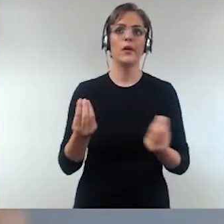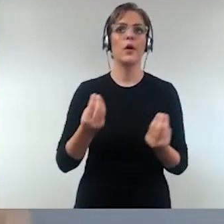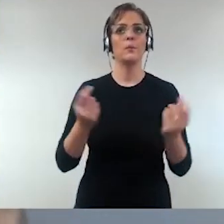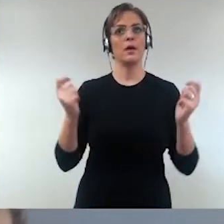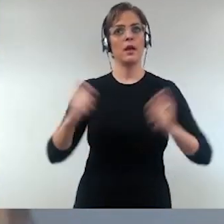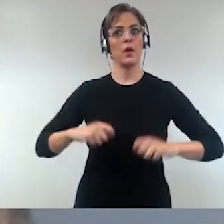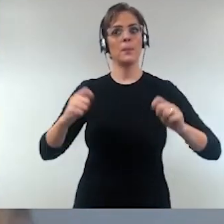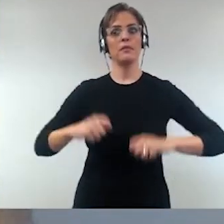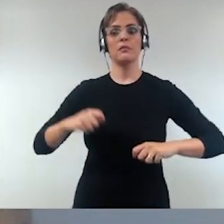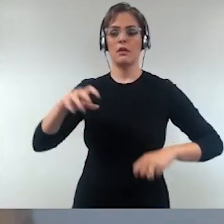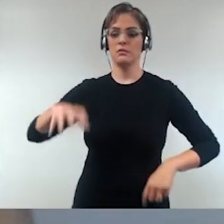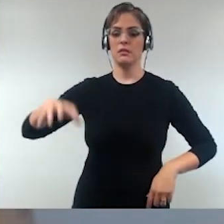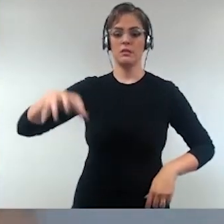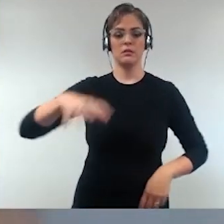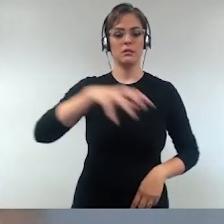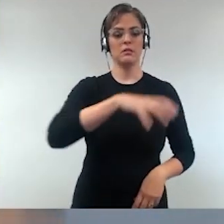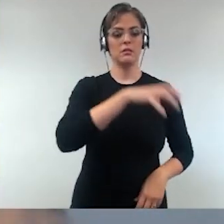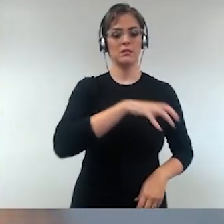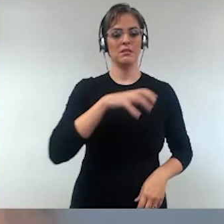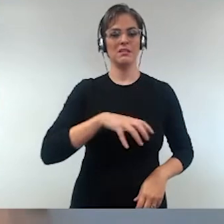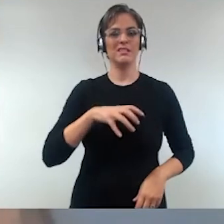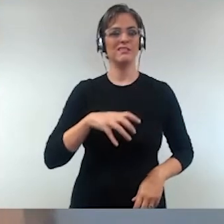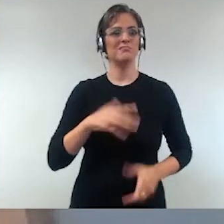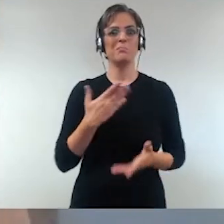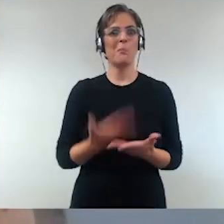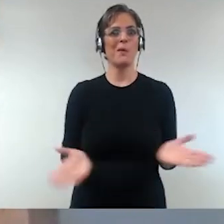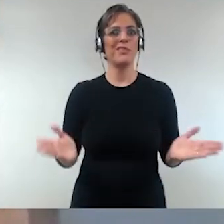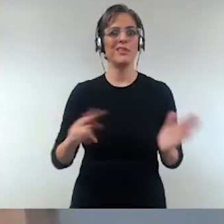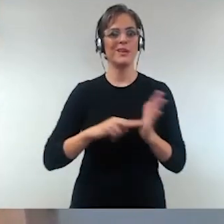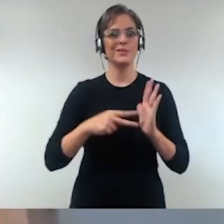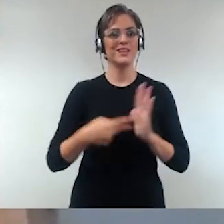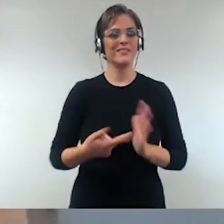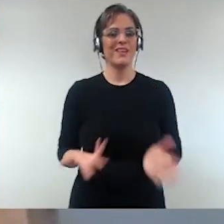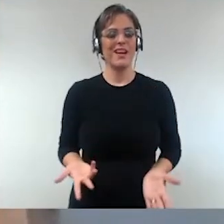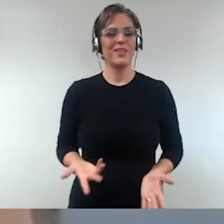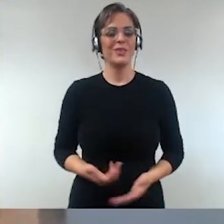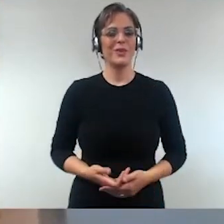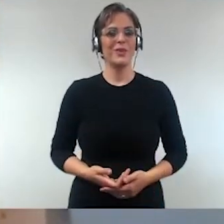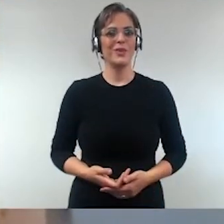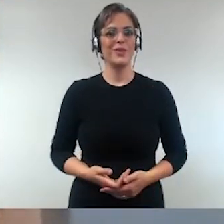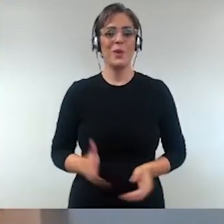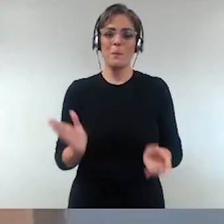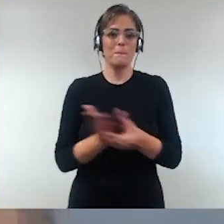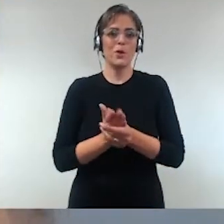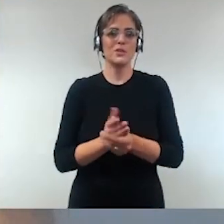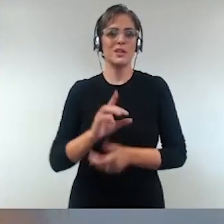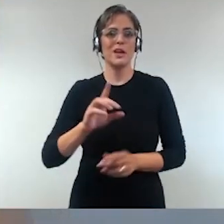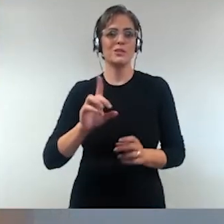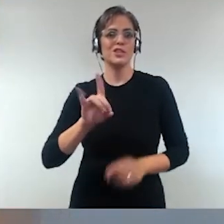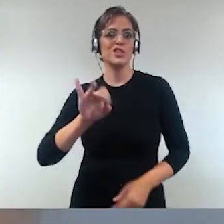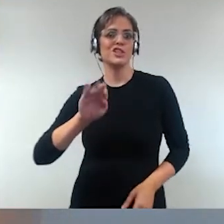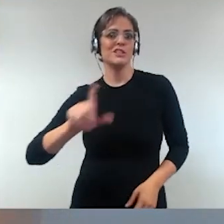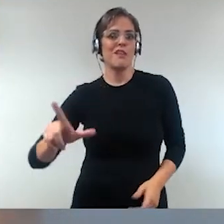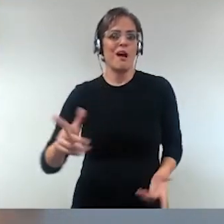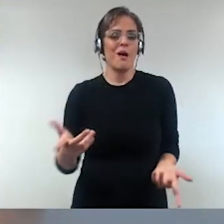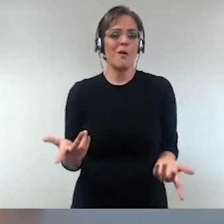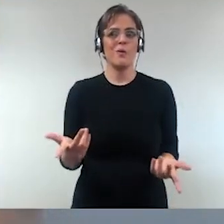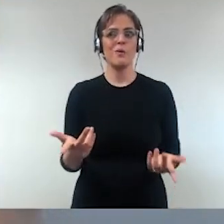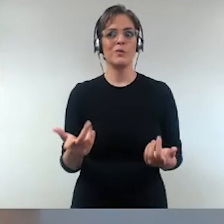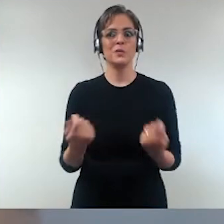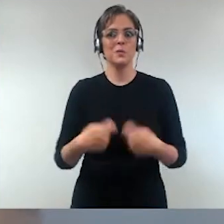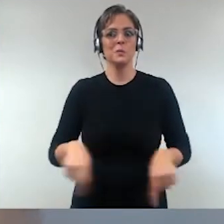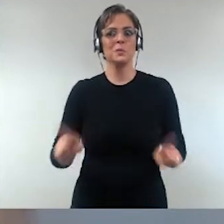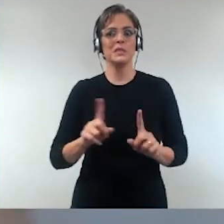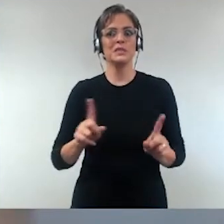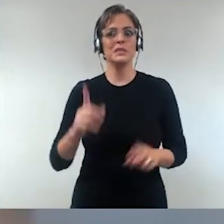competência territorial passam a perder o sentido, com um processo que é inteiramente digital e onde não haja necessidade de se produzir uma